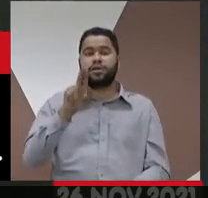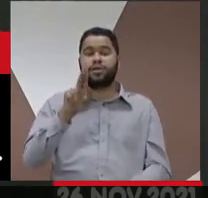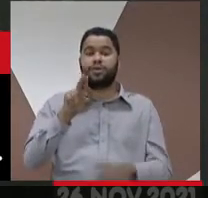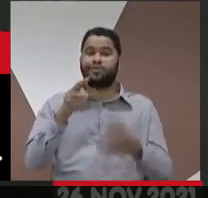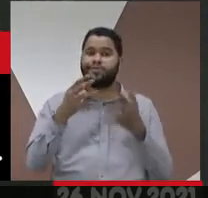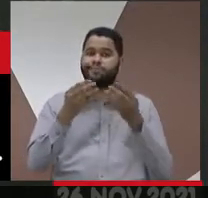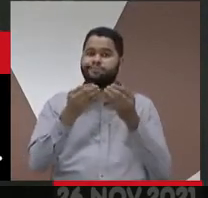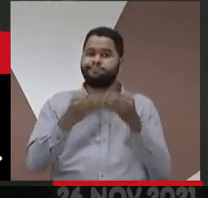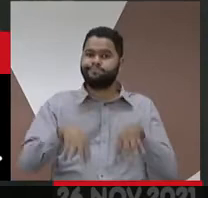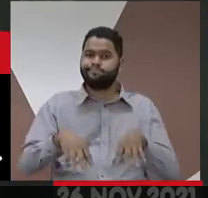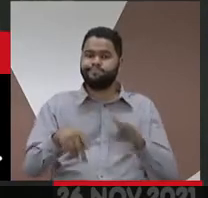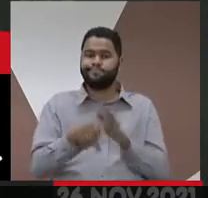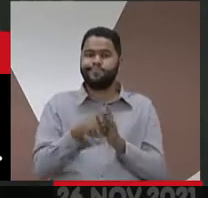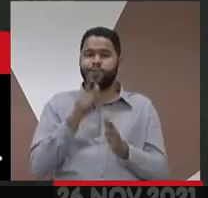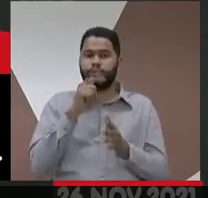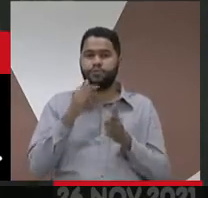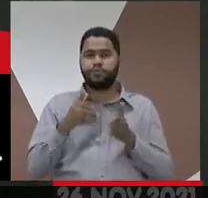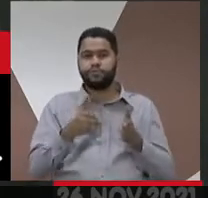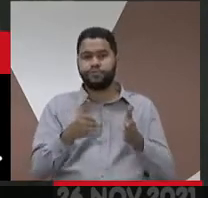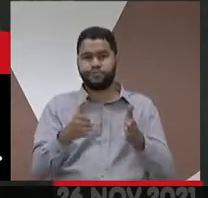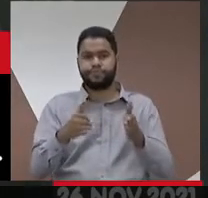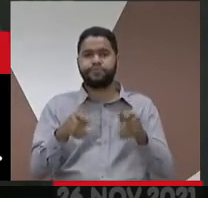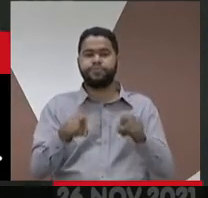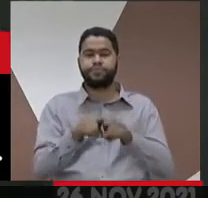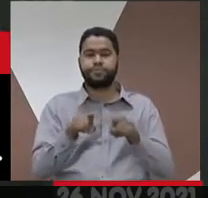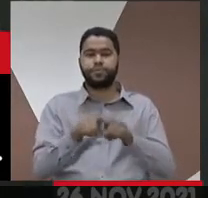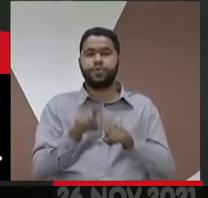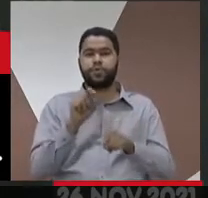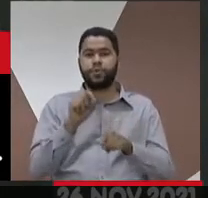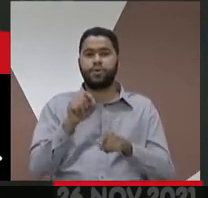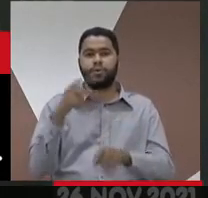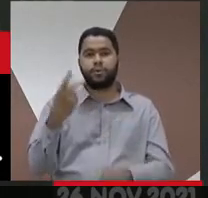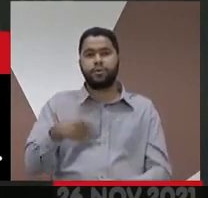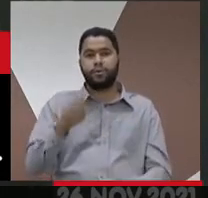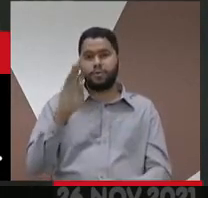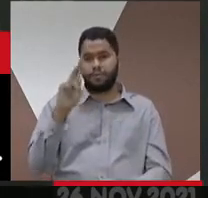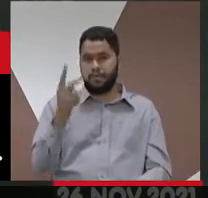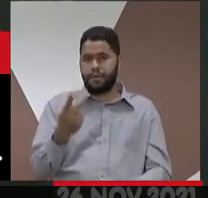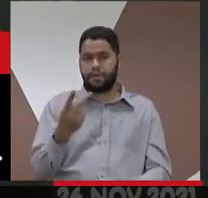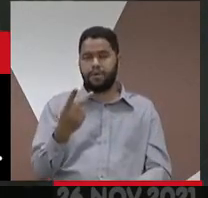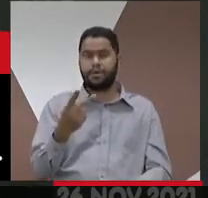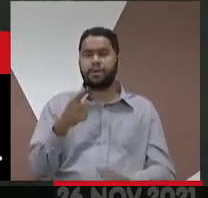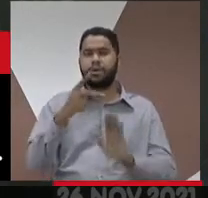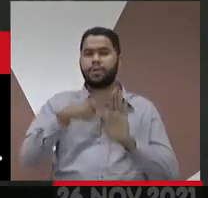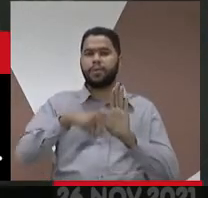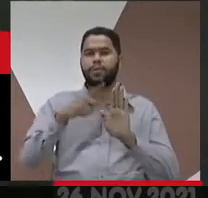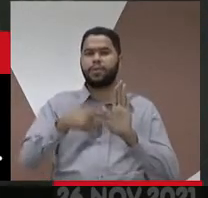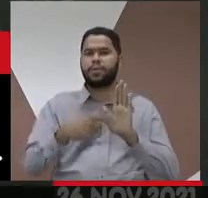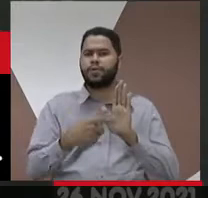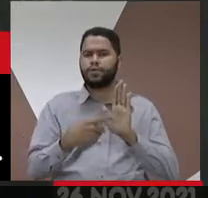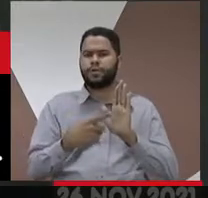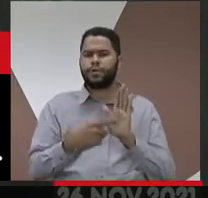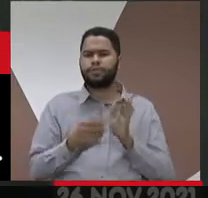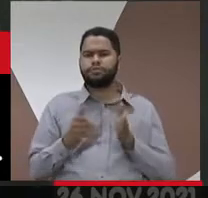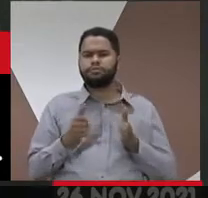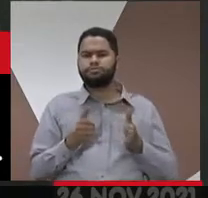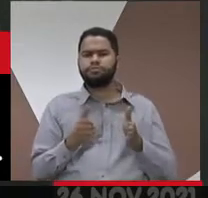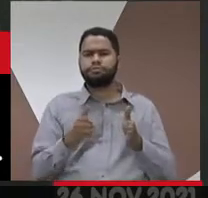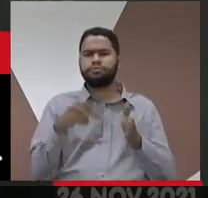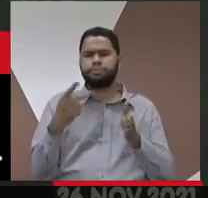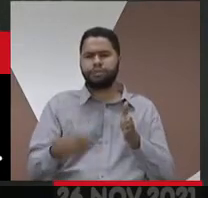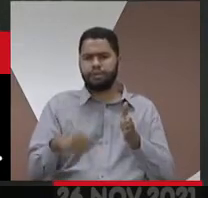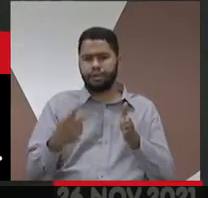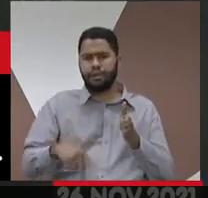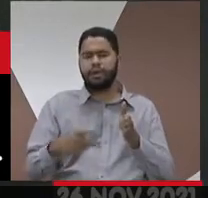abastecimento hídrico da região metropolitana e também de BH. Esse projeto esteve tramitando aqui na